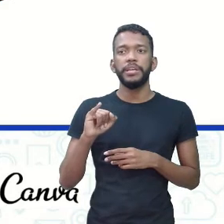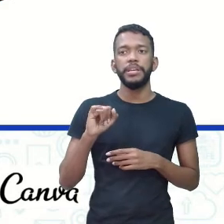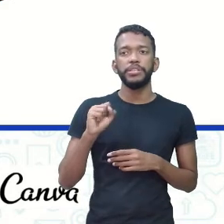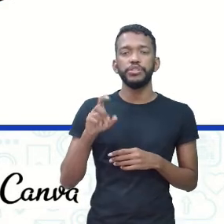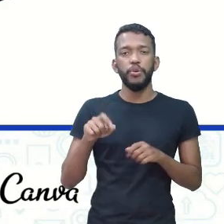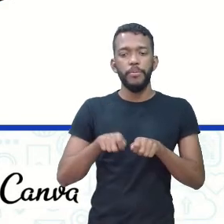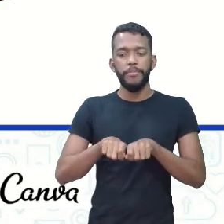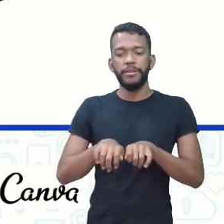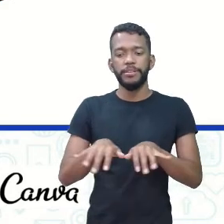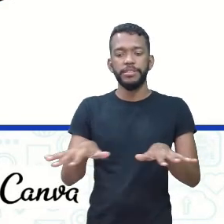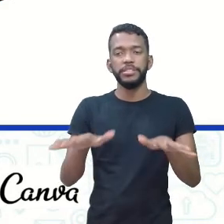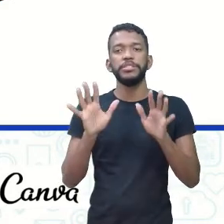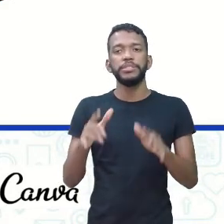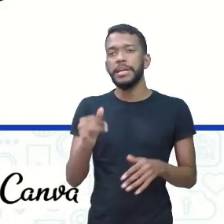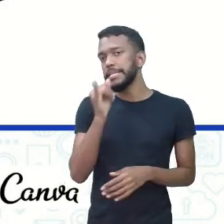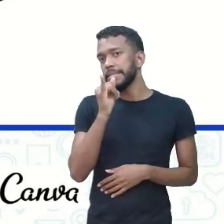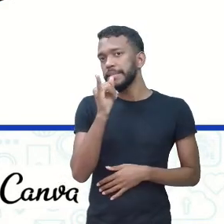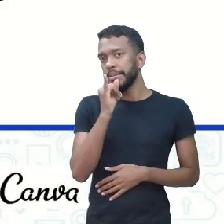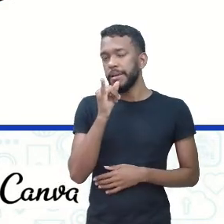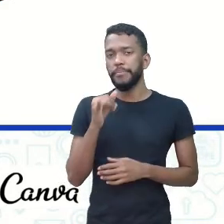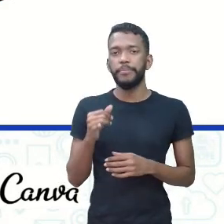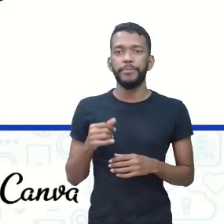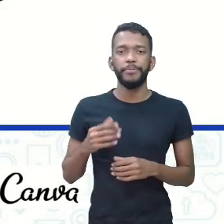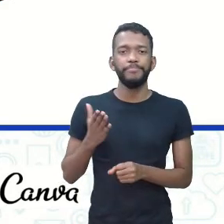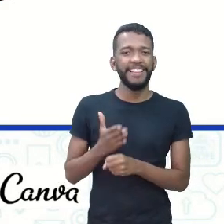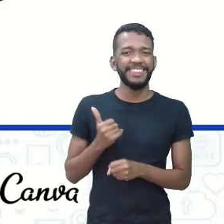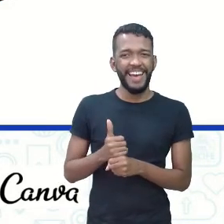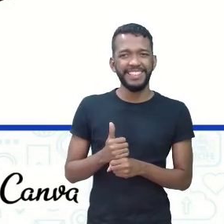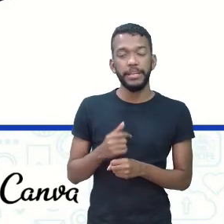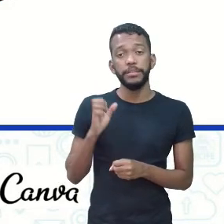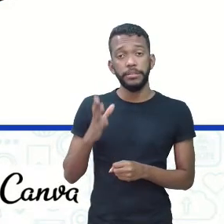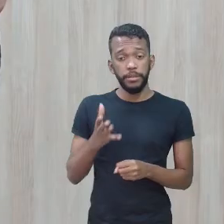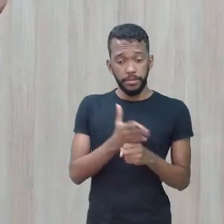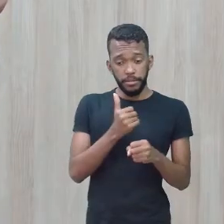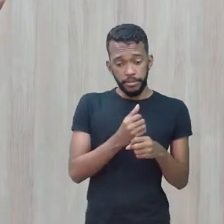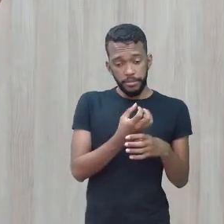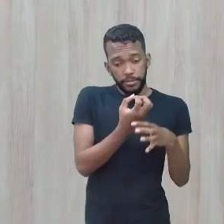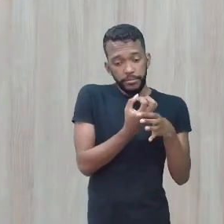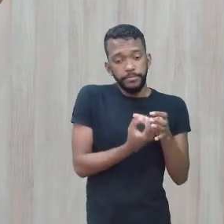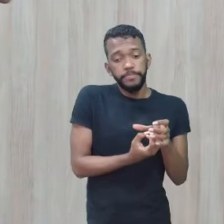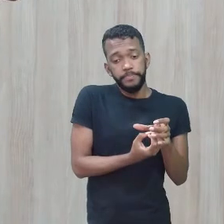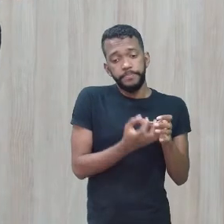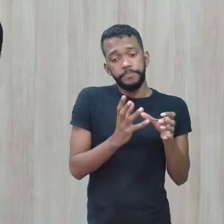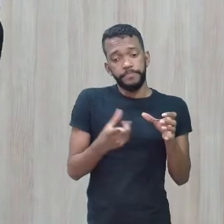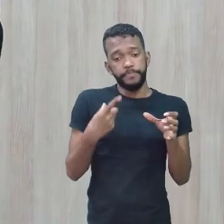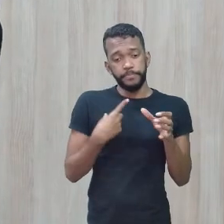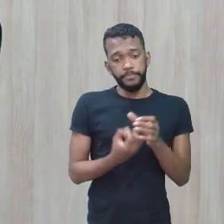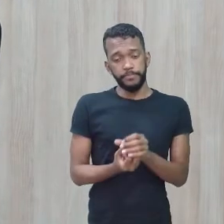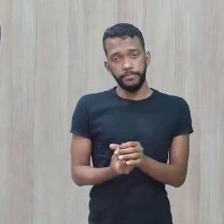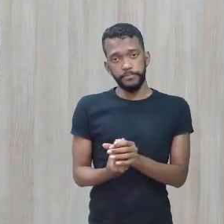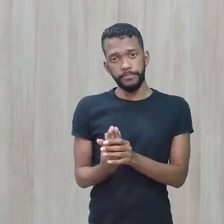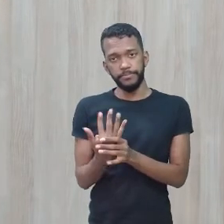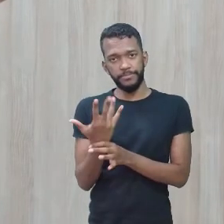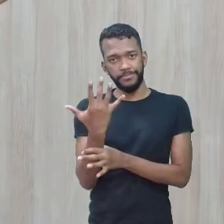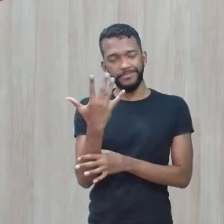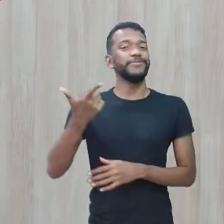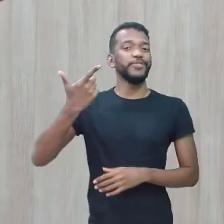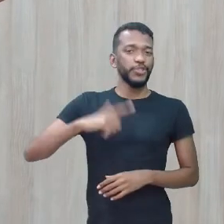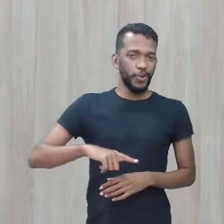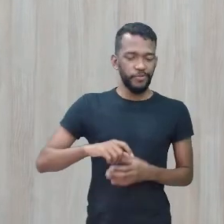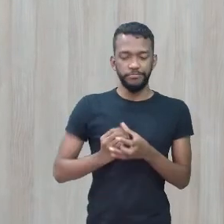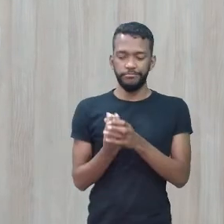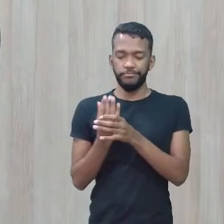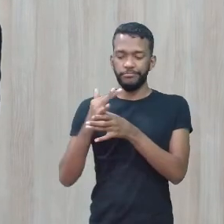Exemplo, as batatas. Então, quando você planta a batata, né, ela vai formar um outro organismo a partir de